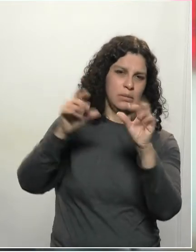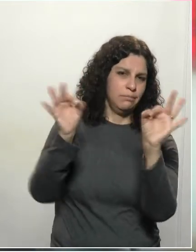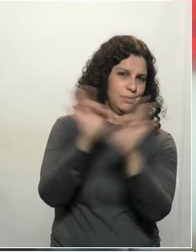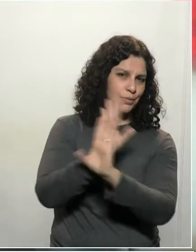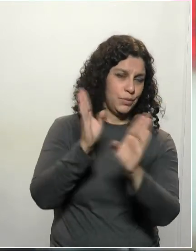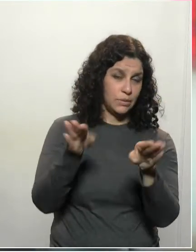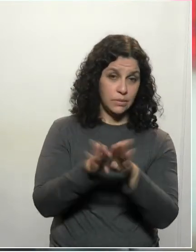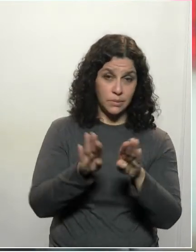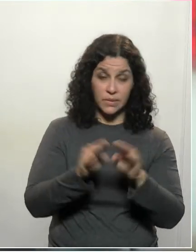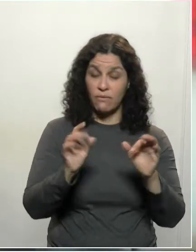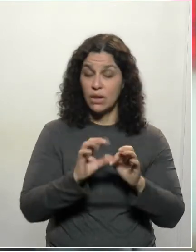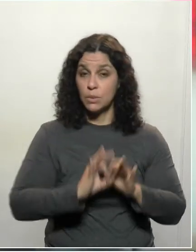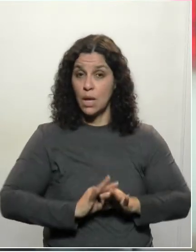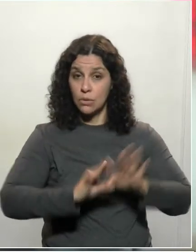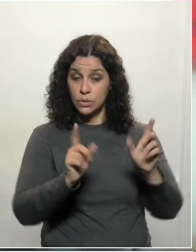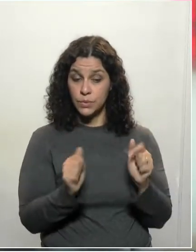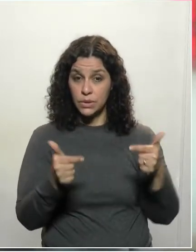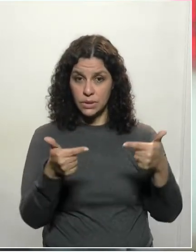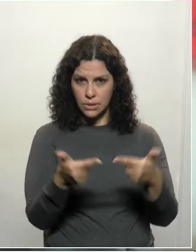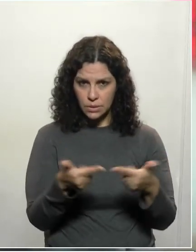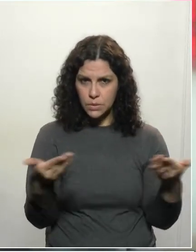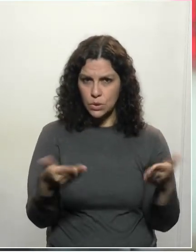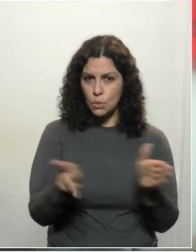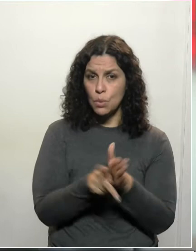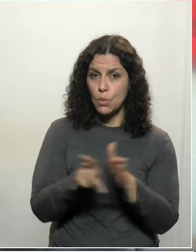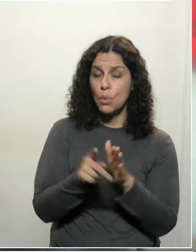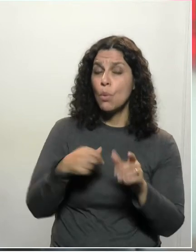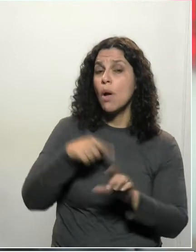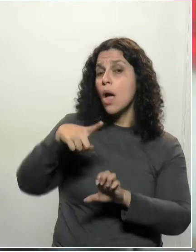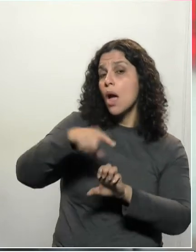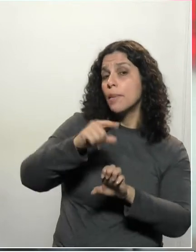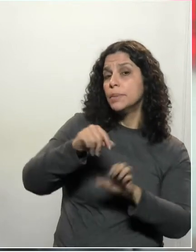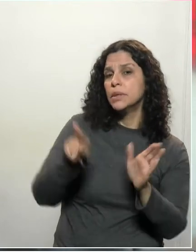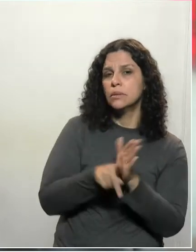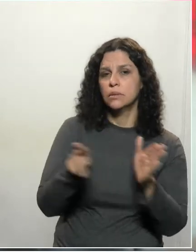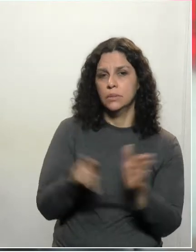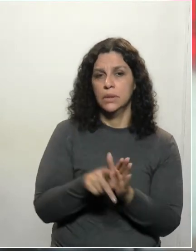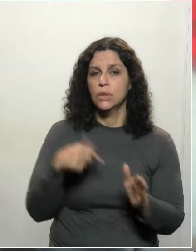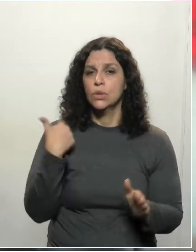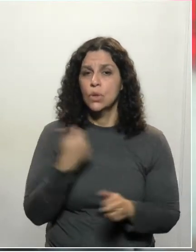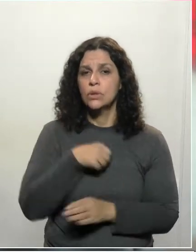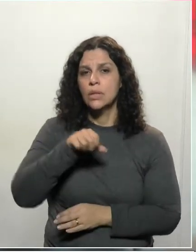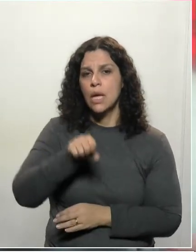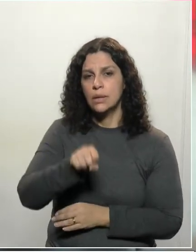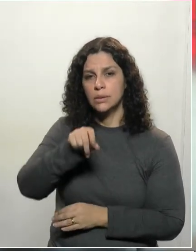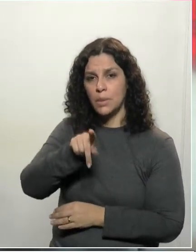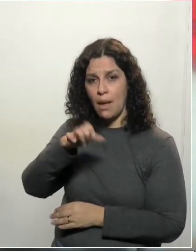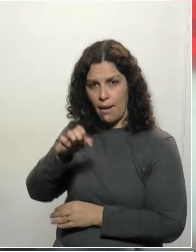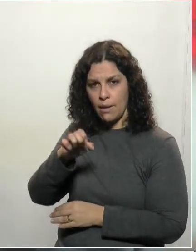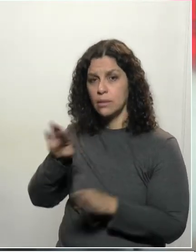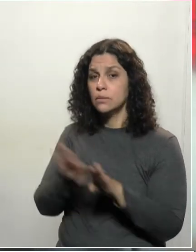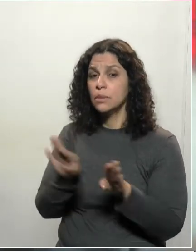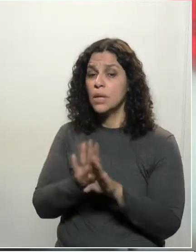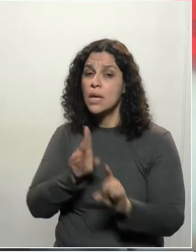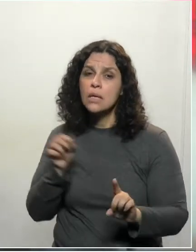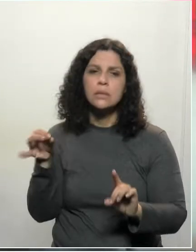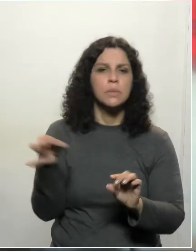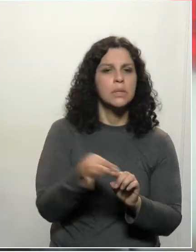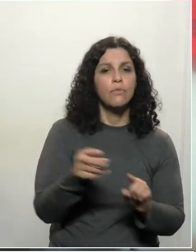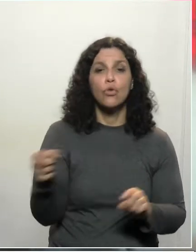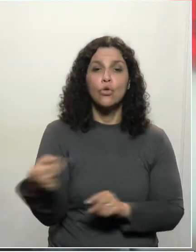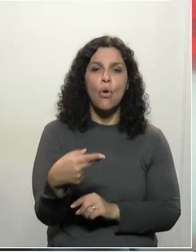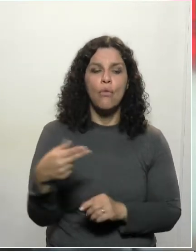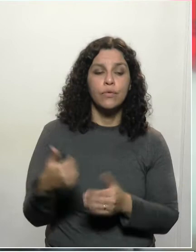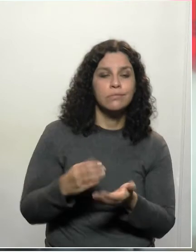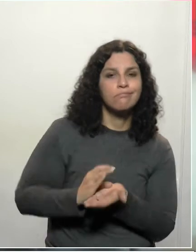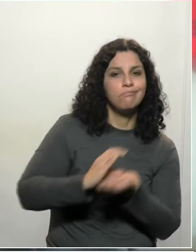Primeiro, autorização da Assembleia Legislativa para esses empreendimentos. Segundo, SPS, Sociedade de Propósito Específico, apenas para os novos investimentos e